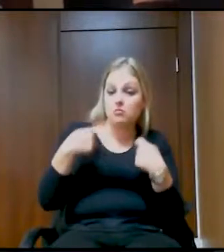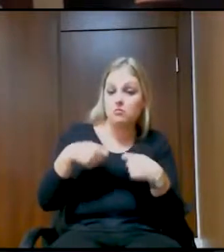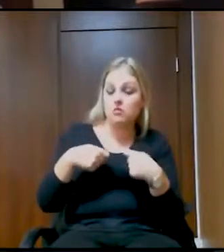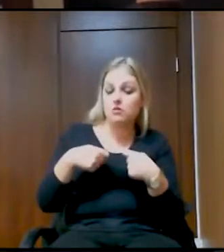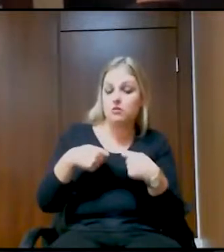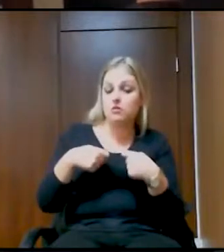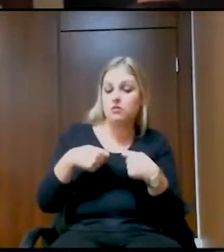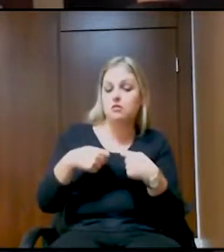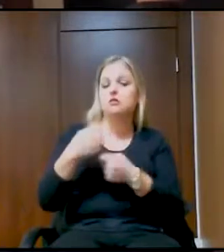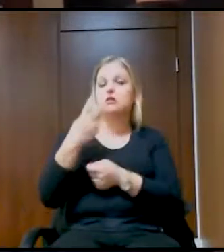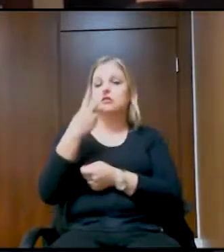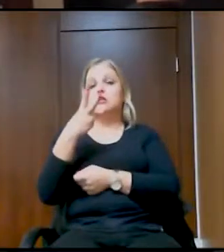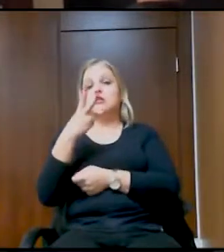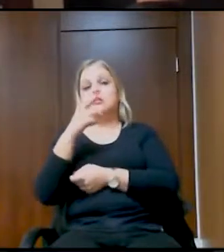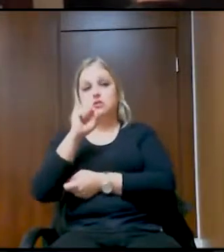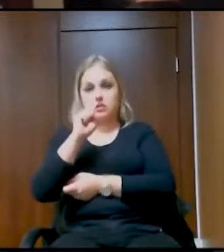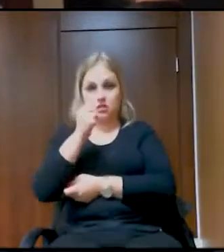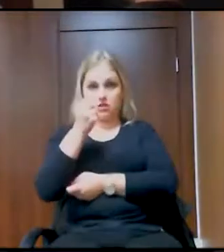385